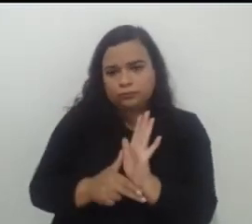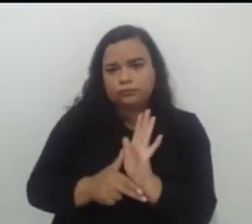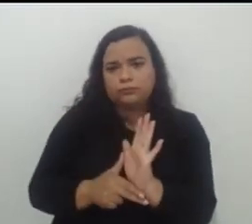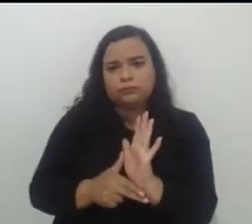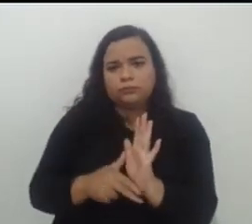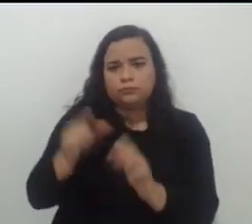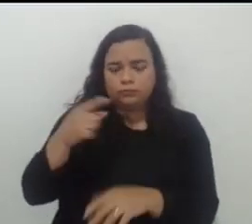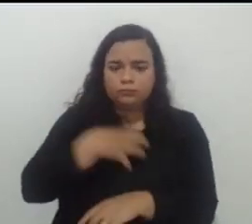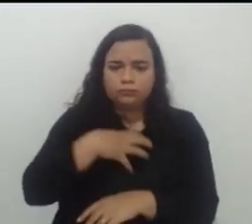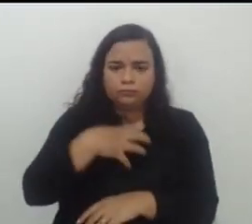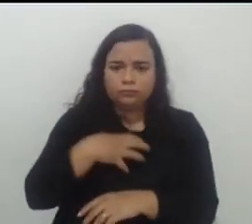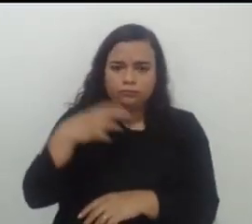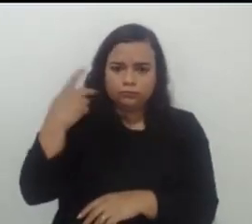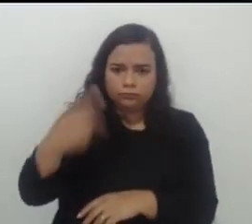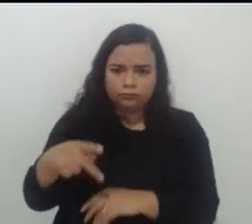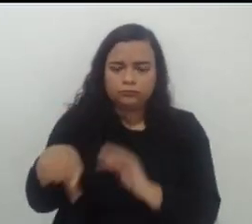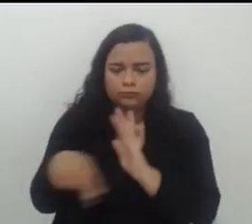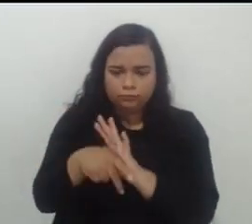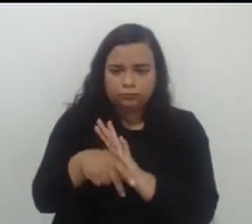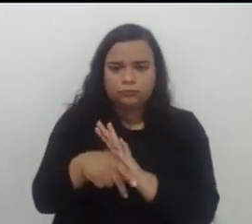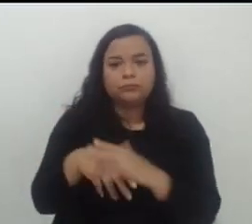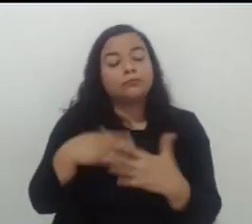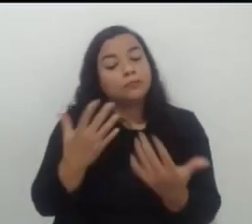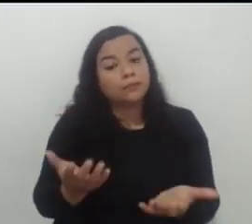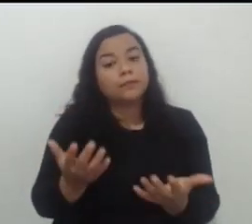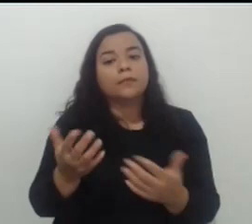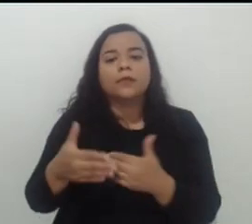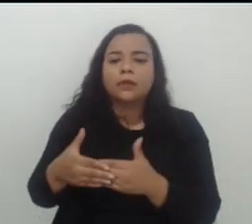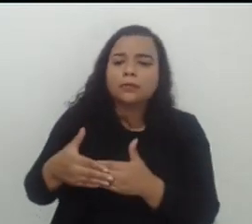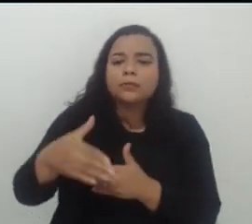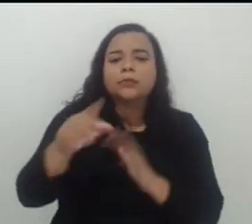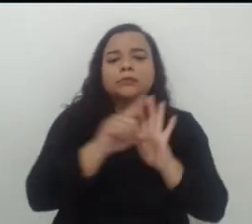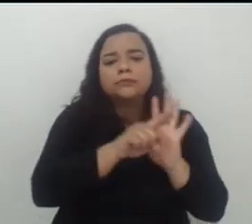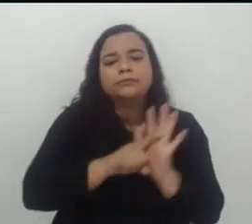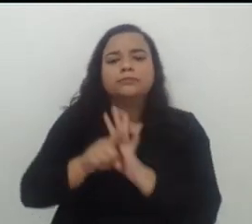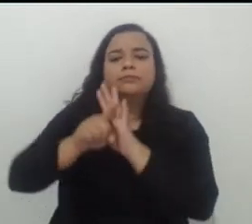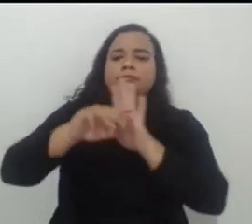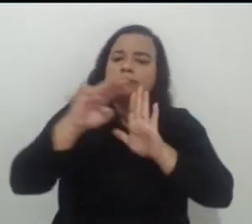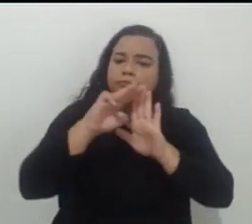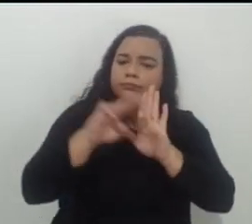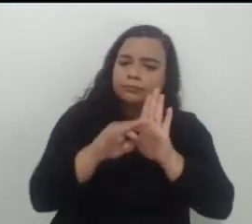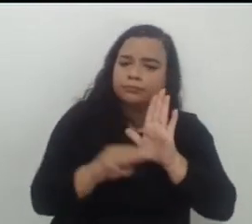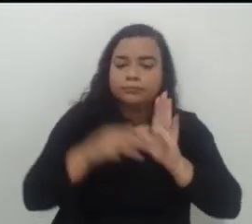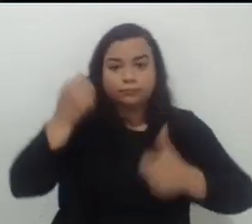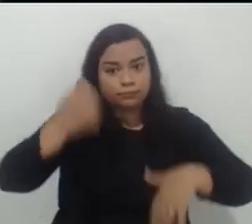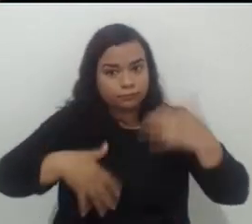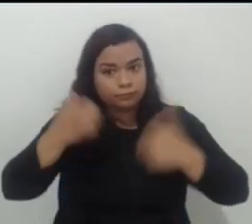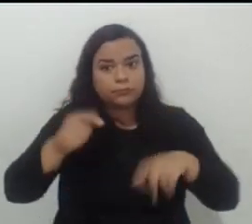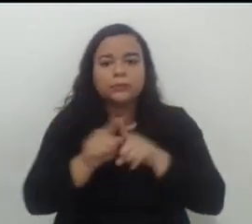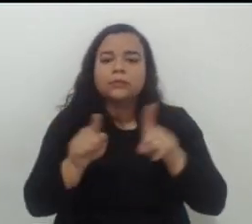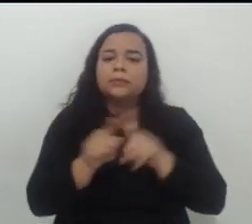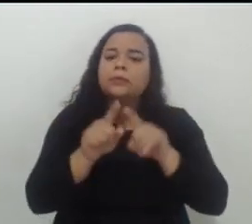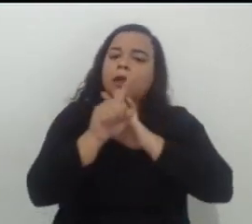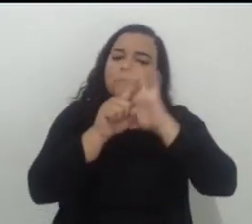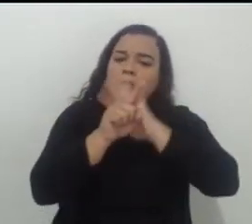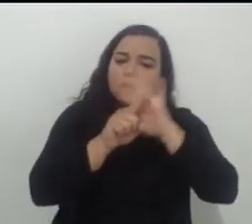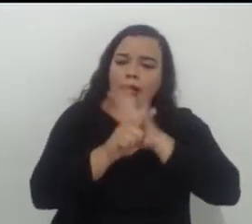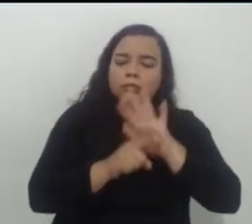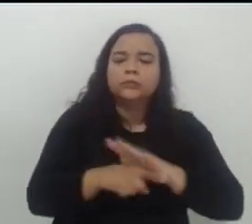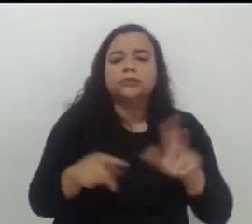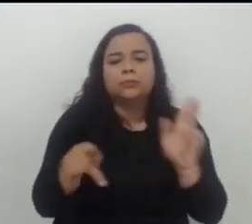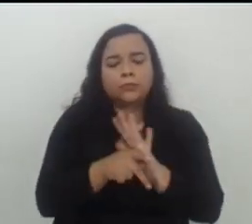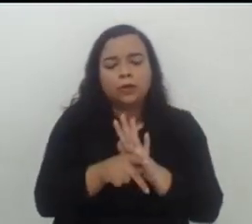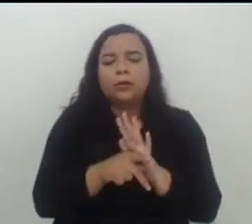Salvador. Pois bem, a partir das lições doutrinárias citadas e da análise detida dos